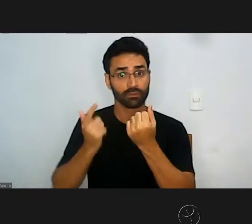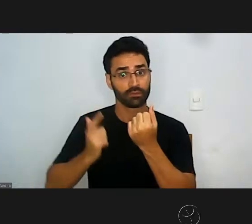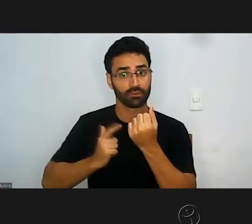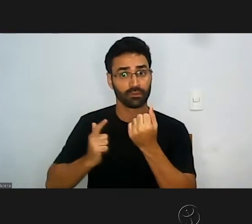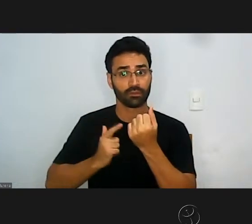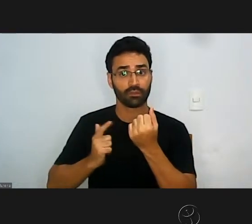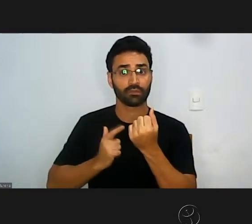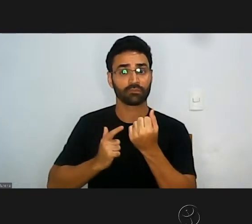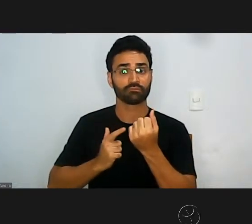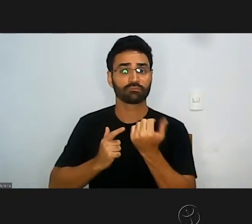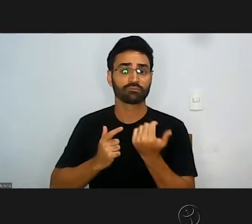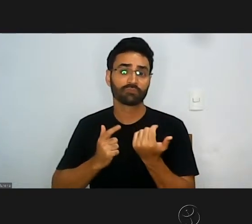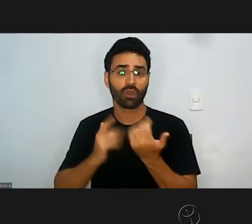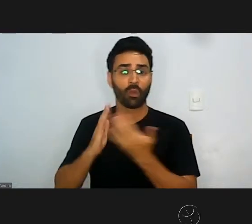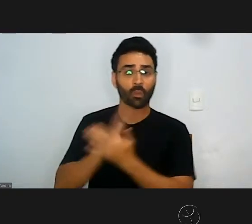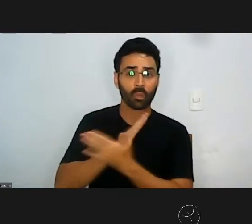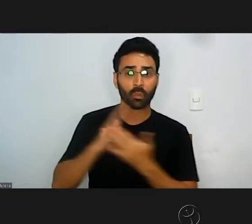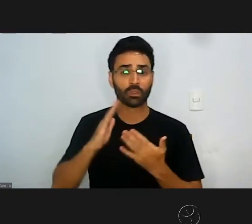poucos bolsos.